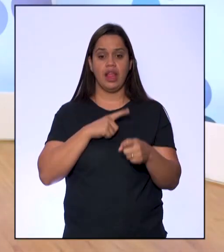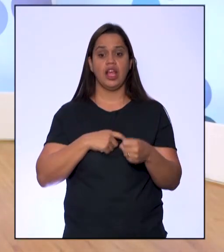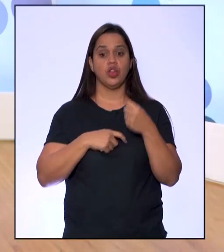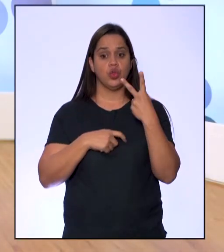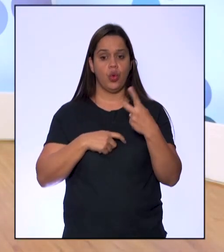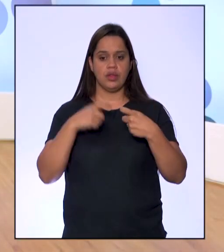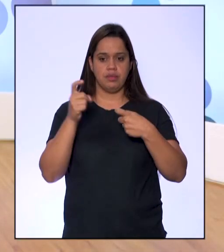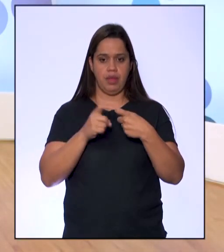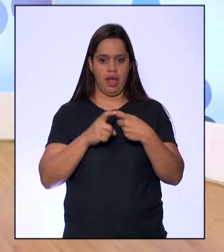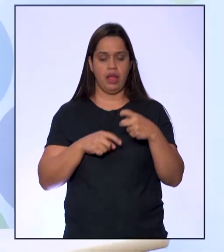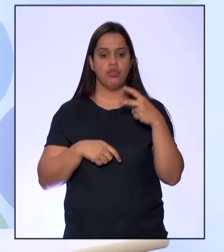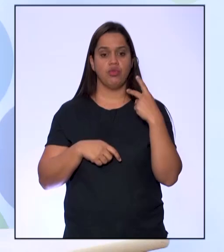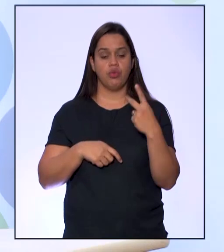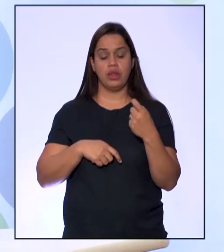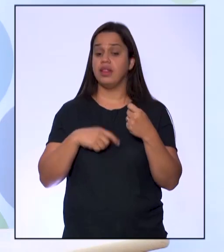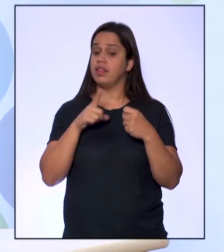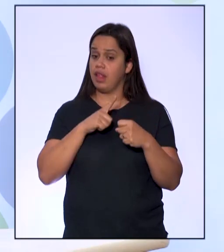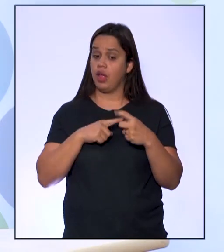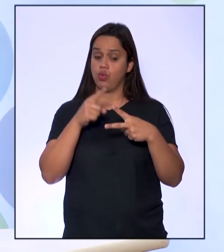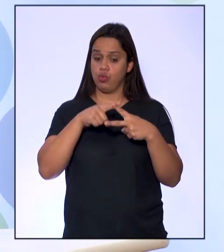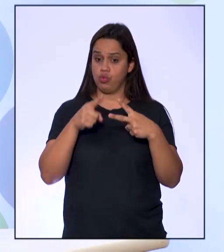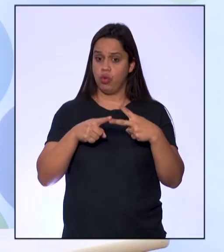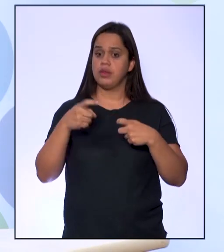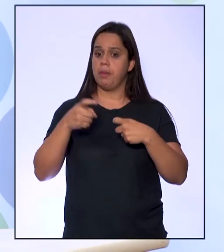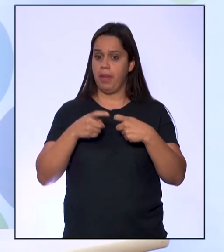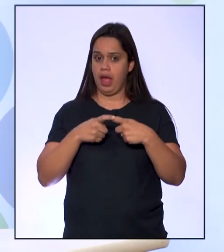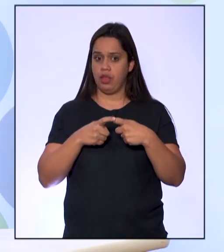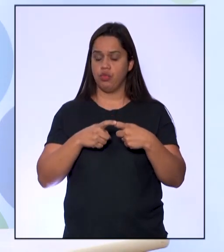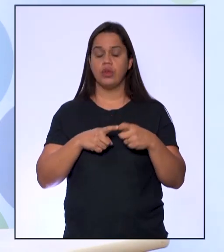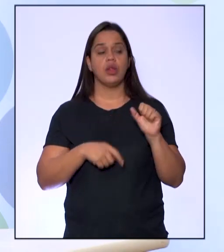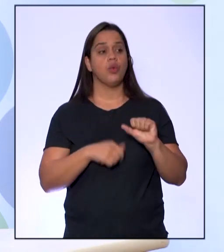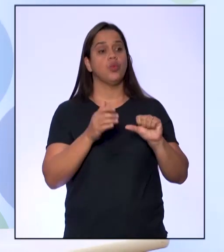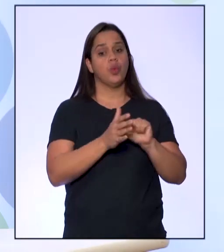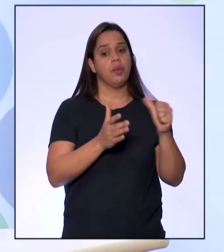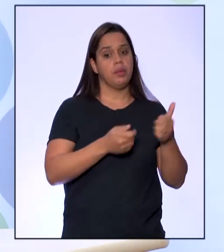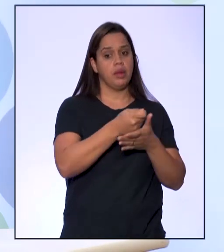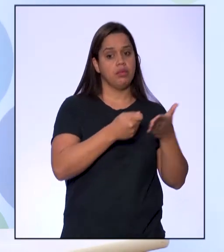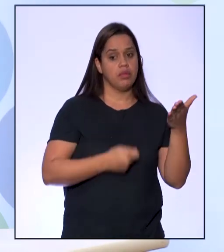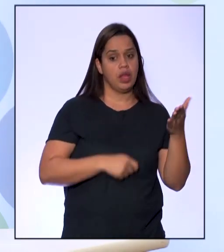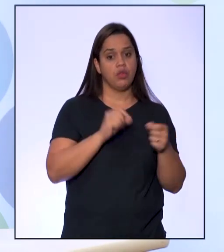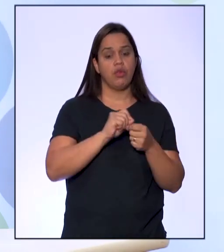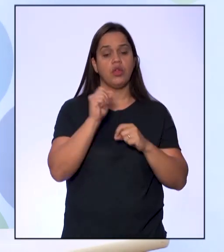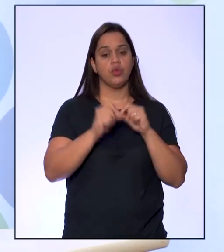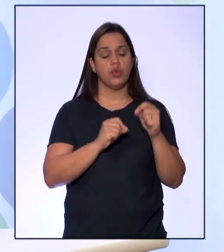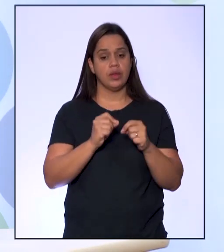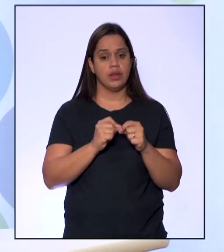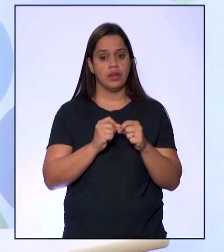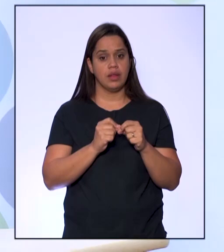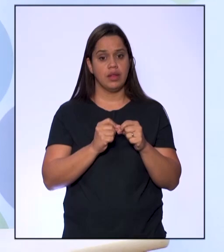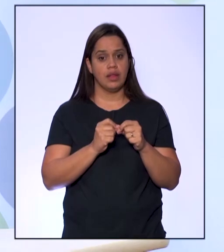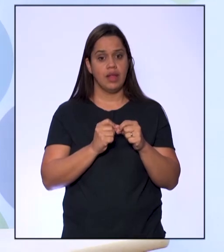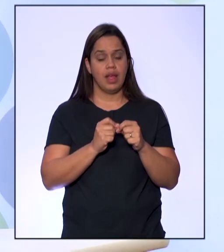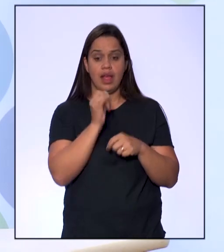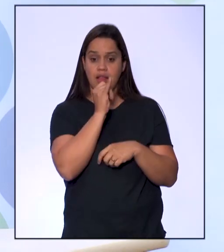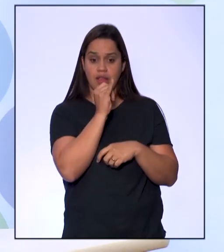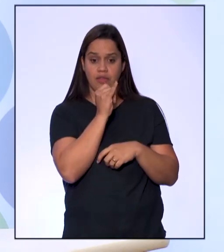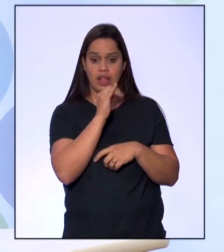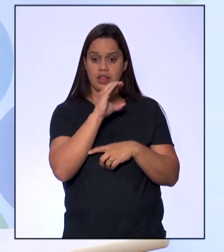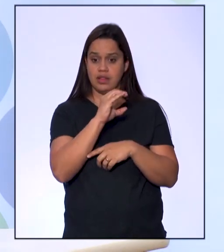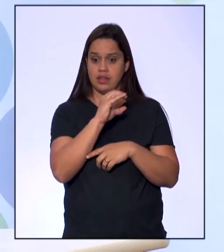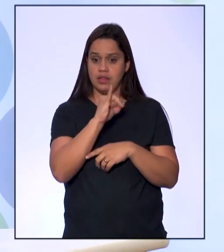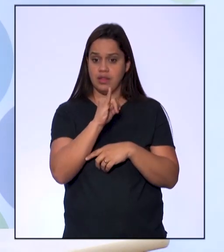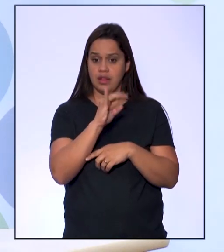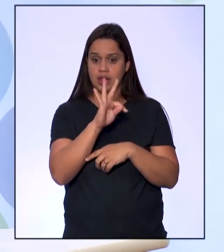vezes as aspas. Exatamente. No primeiro texto, ele faz a citação exatamente, ele faz uma citação,